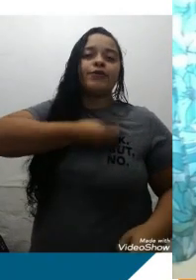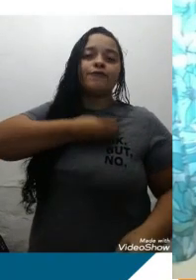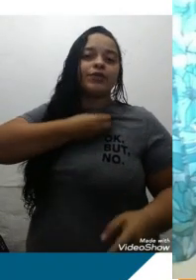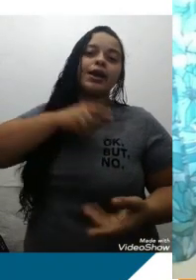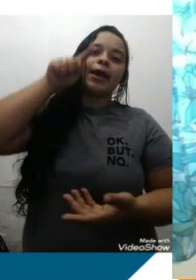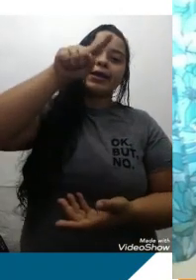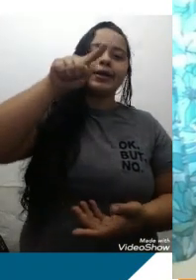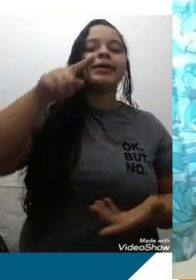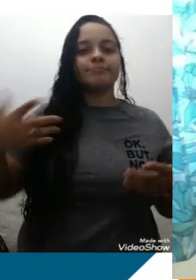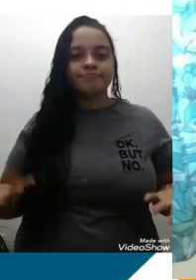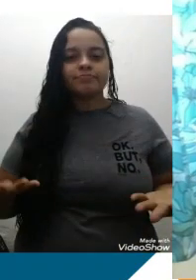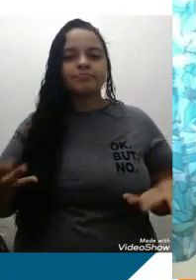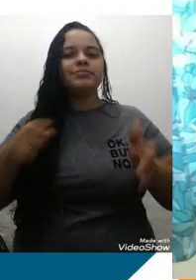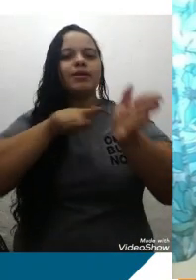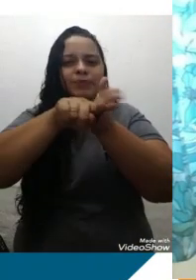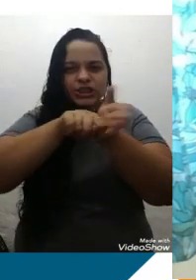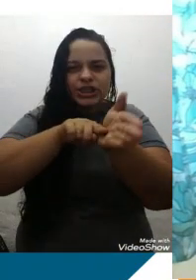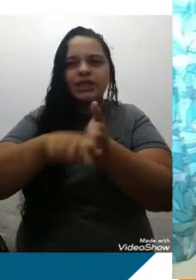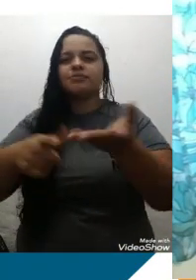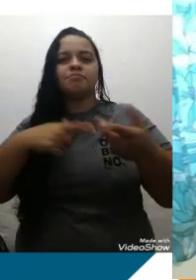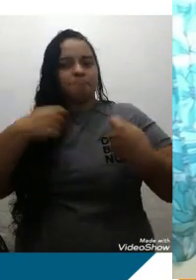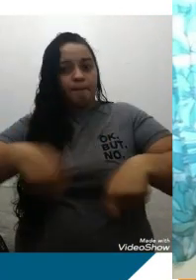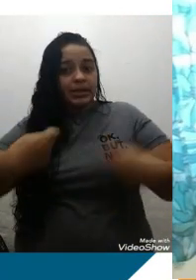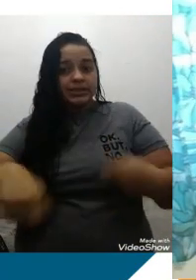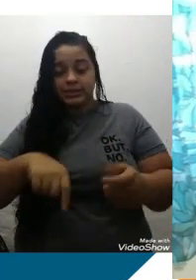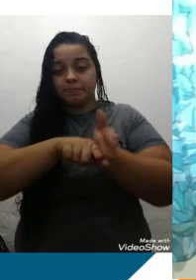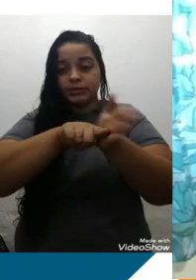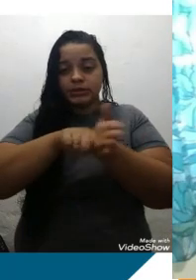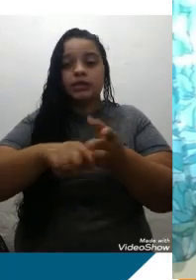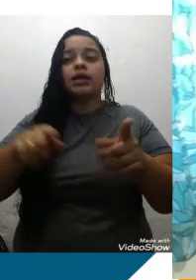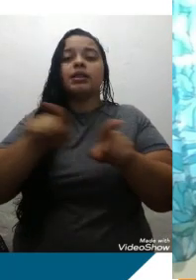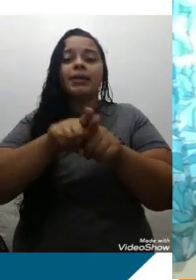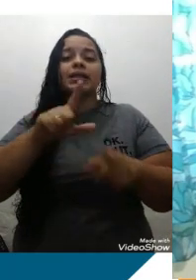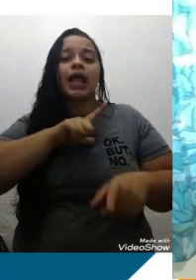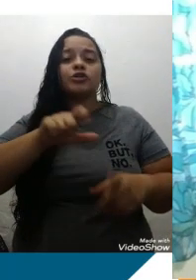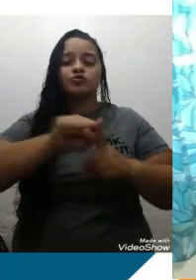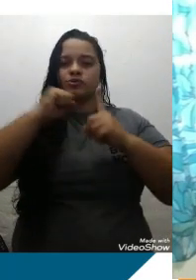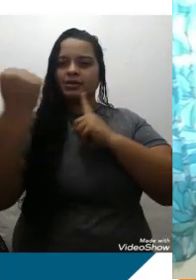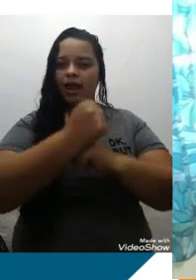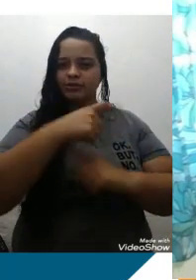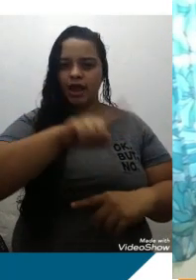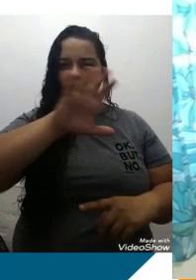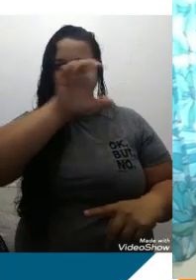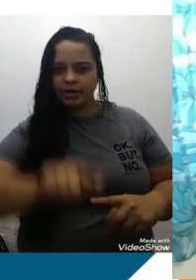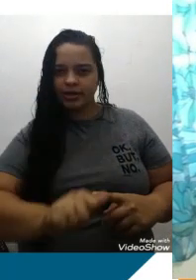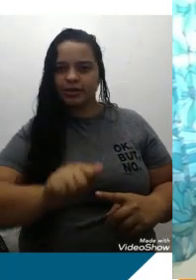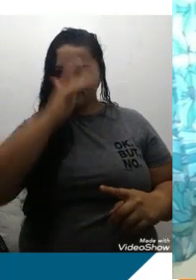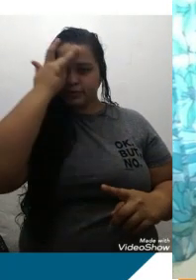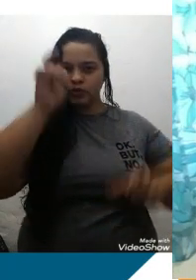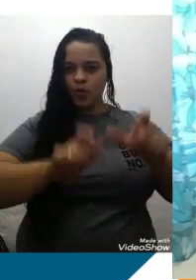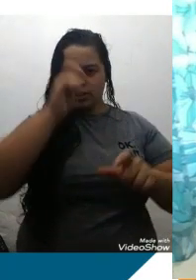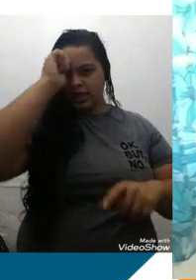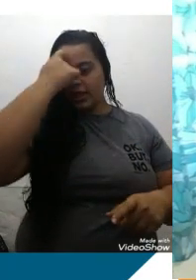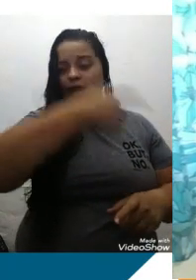outras pesquisas. Isso acontece também, por exemplo, no caso de várias sociedades africanas que também não tinham a